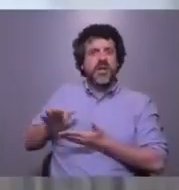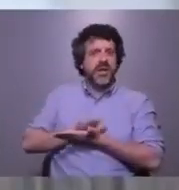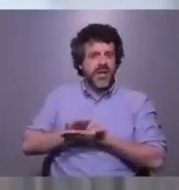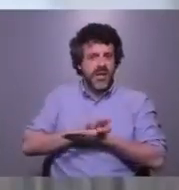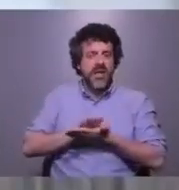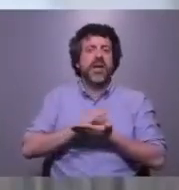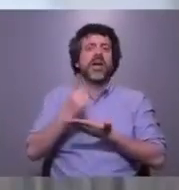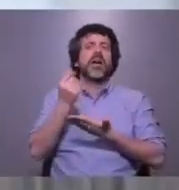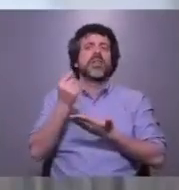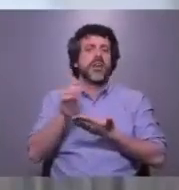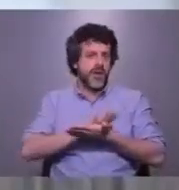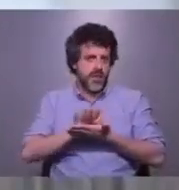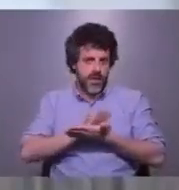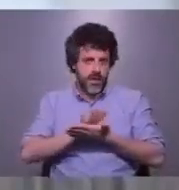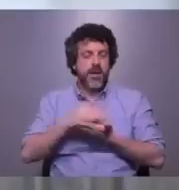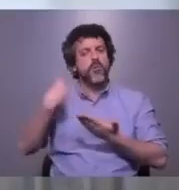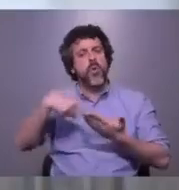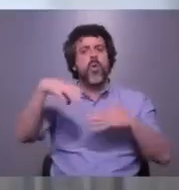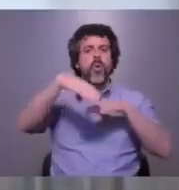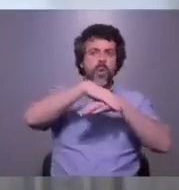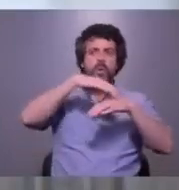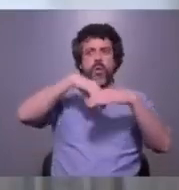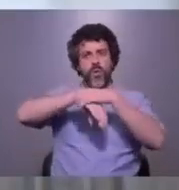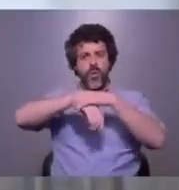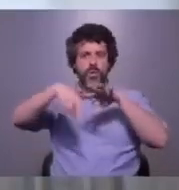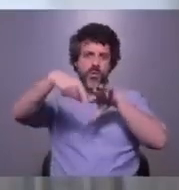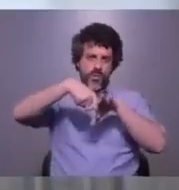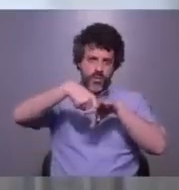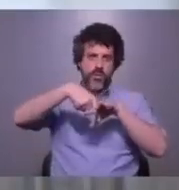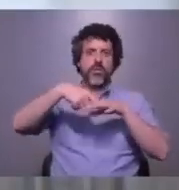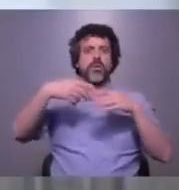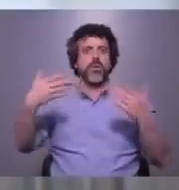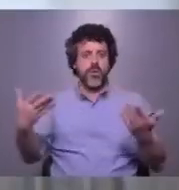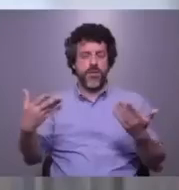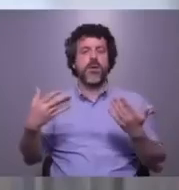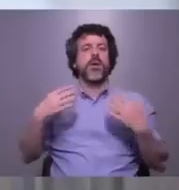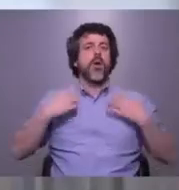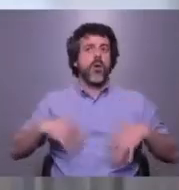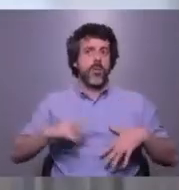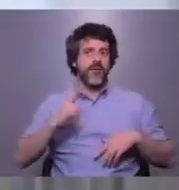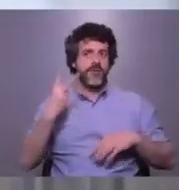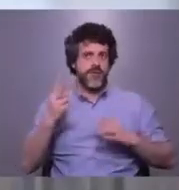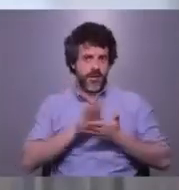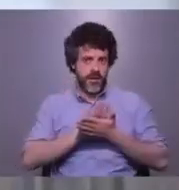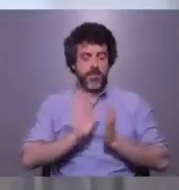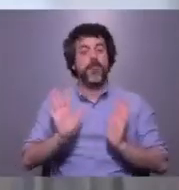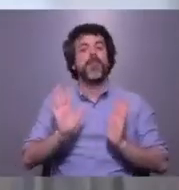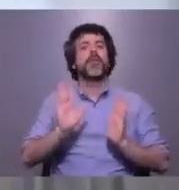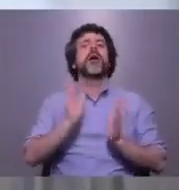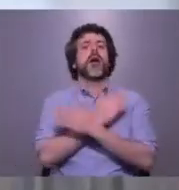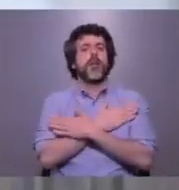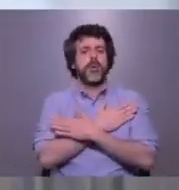w sandały i nie wdziewajcie dwóch sukien. Oni więc wyszli i wzywali